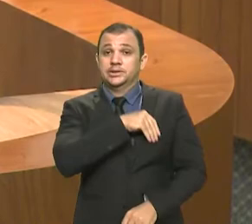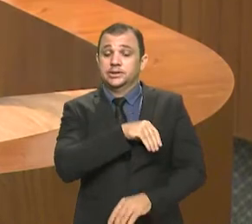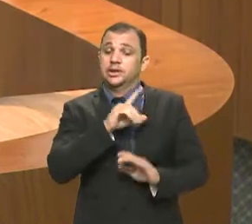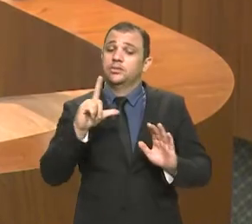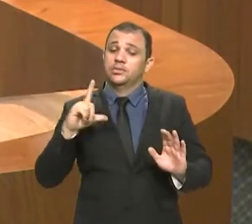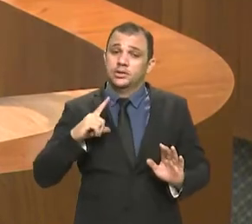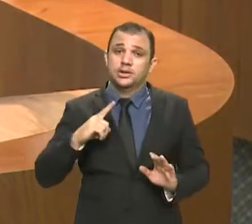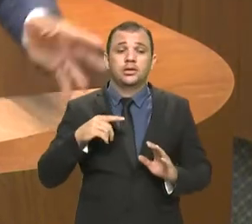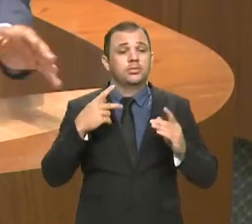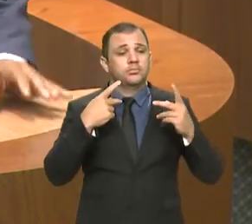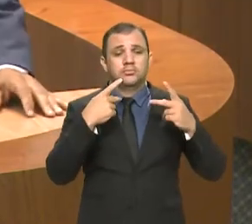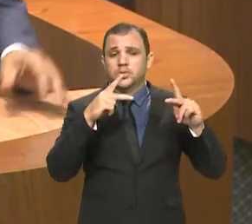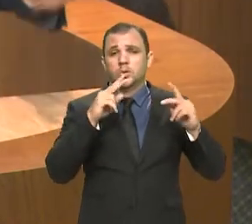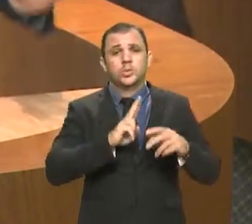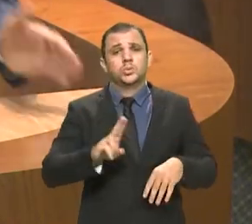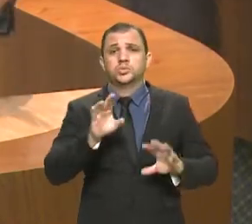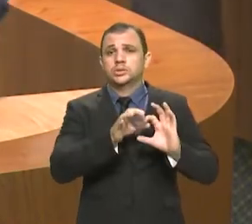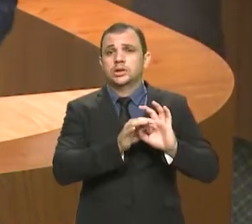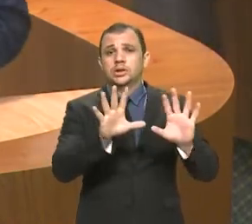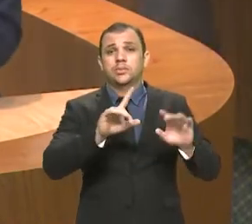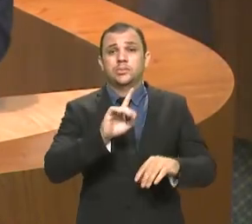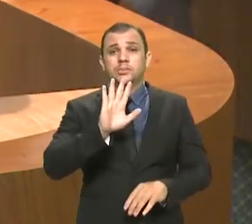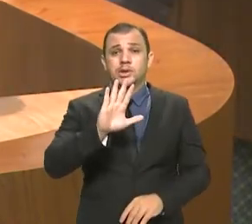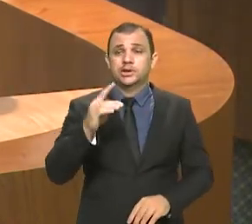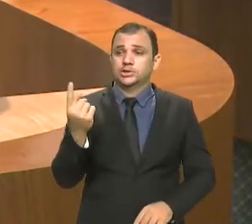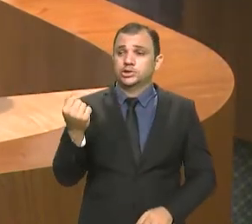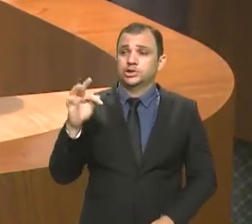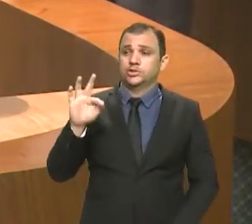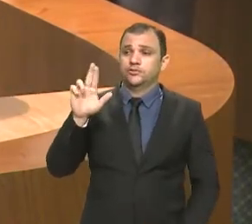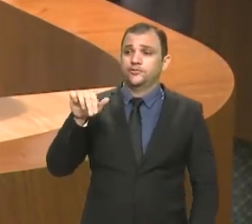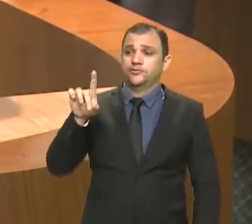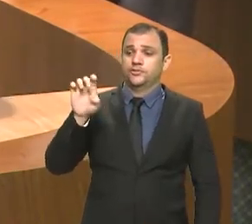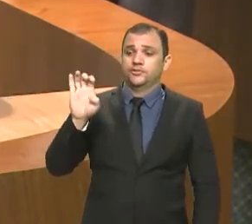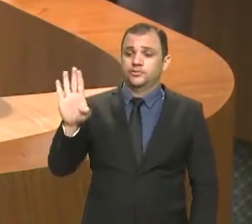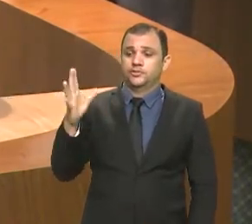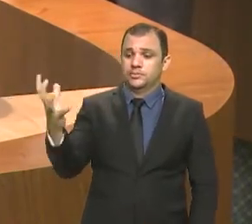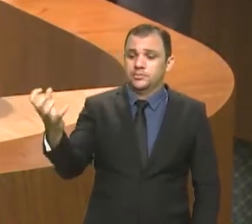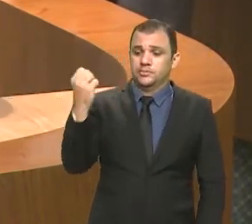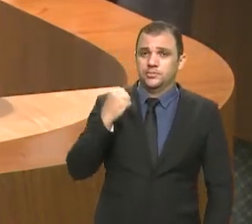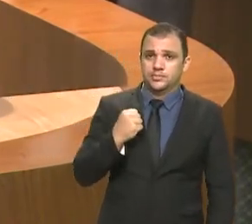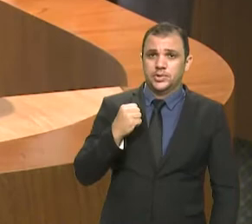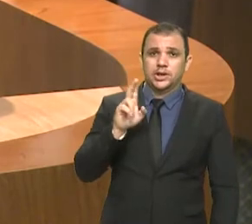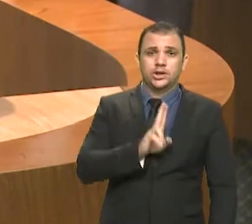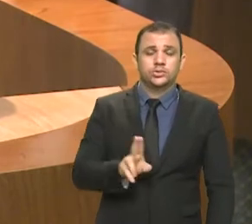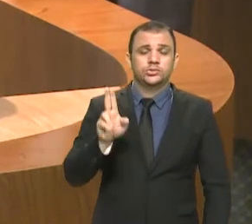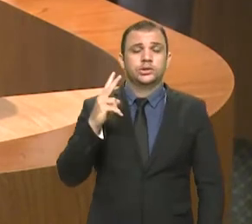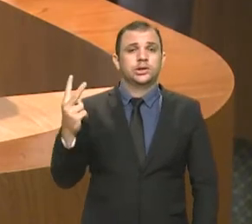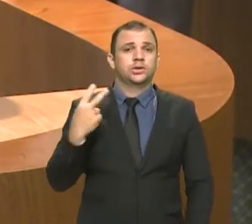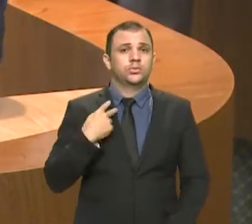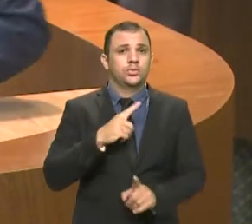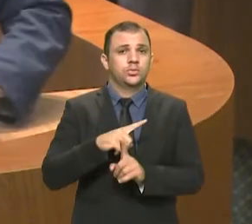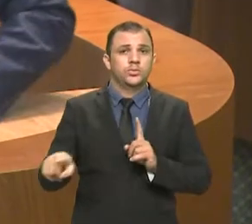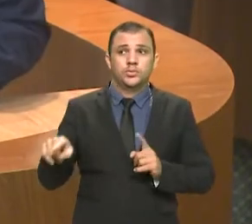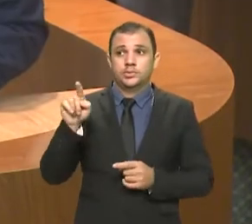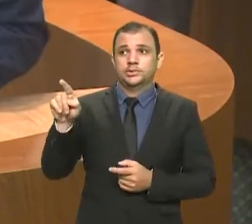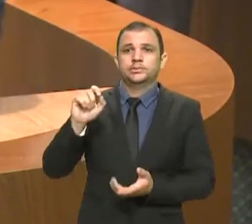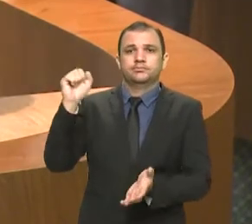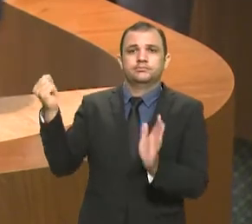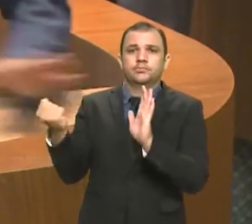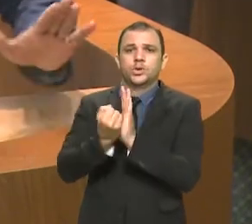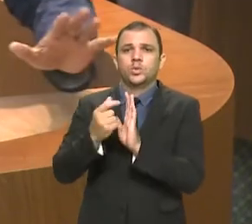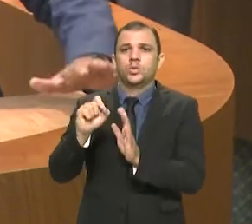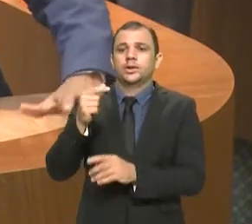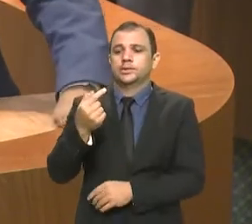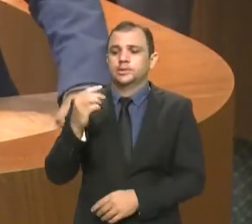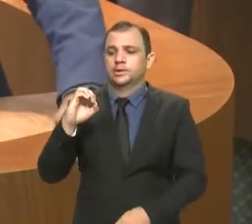meter a mão no recurso do Fundeb. Recurso do Fundeb é carimbado. 70% para o pagamento dos professores de 2021.